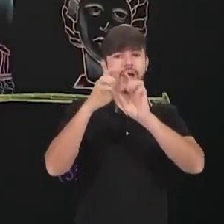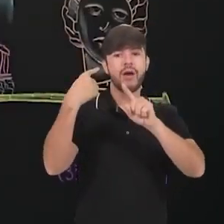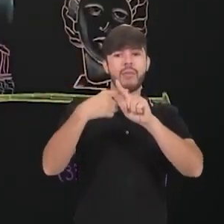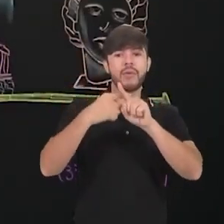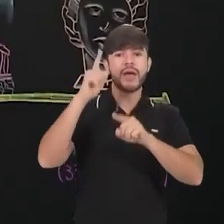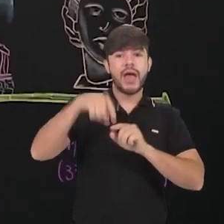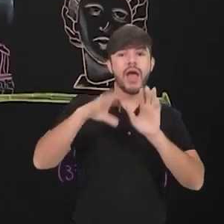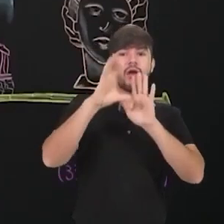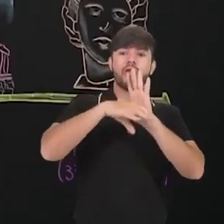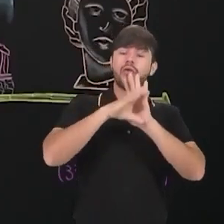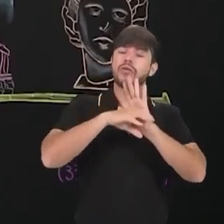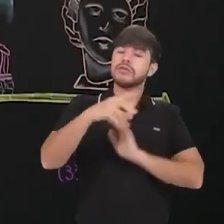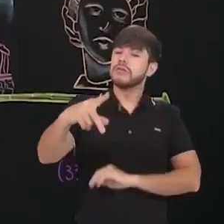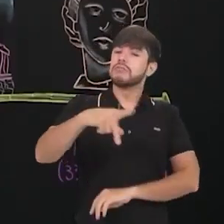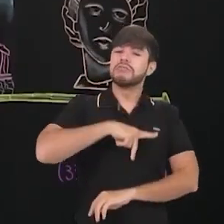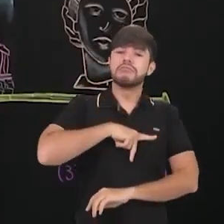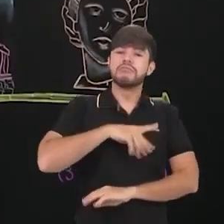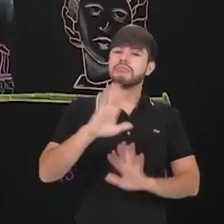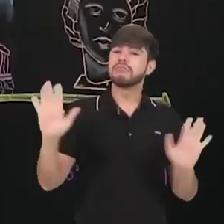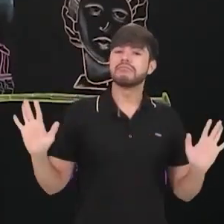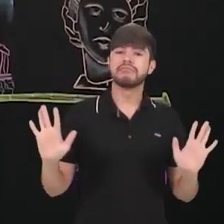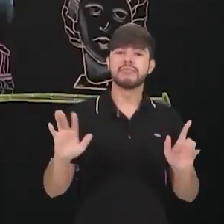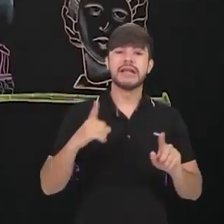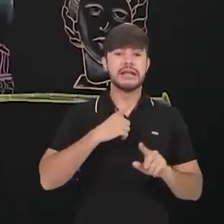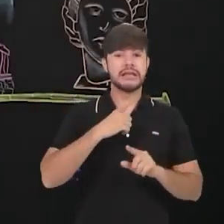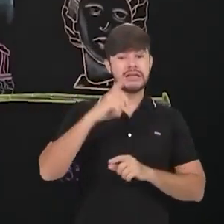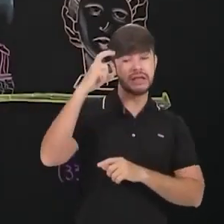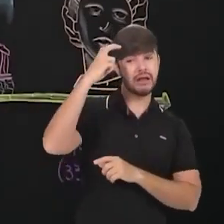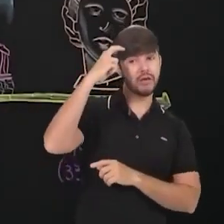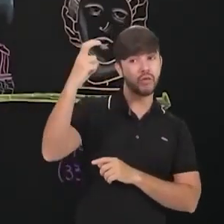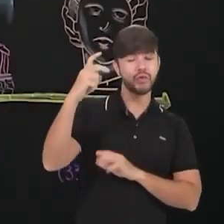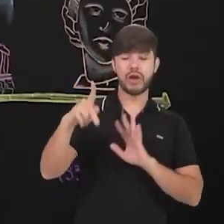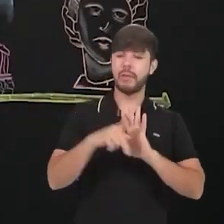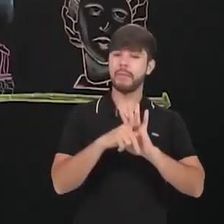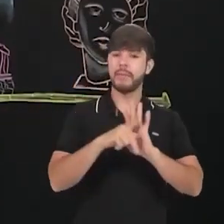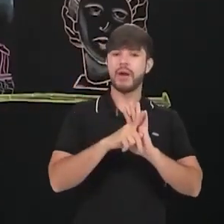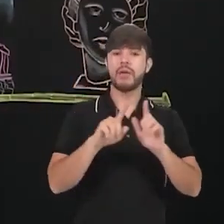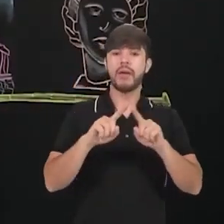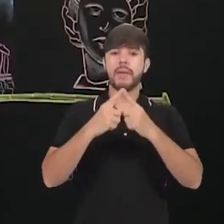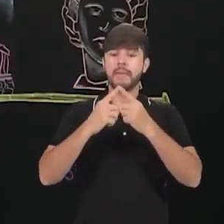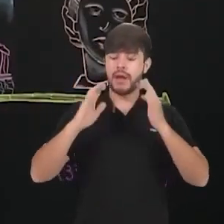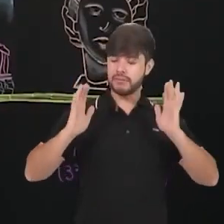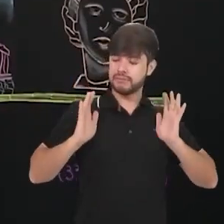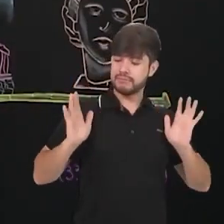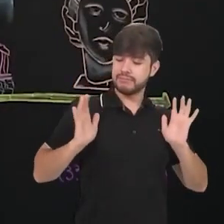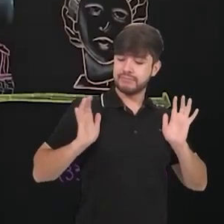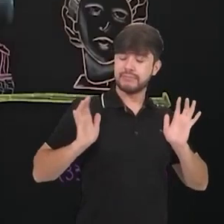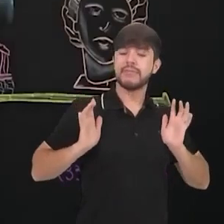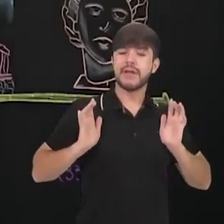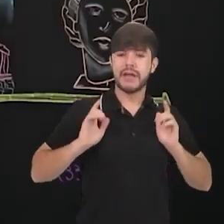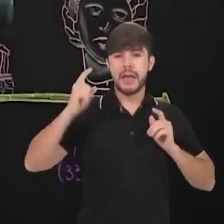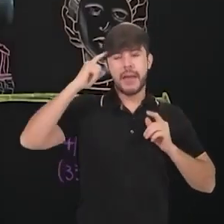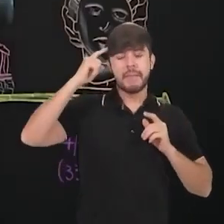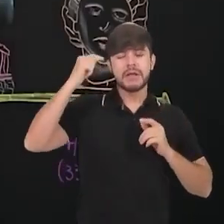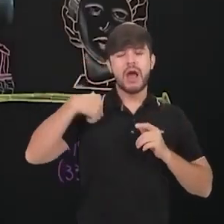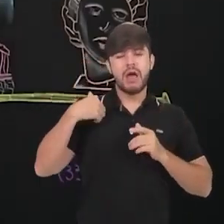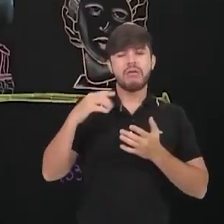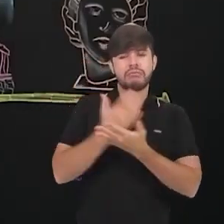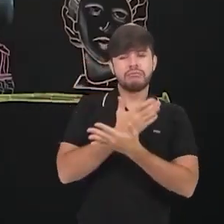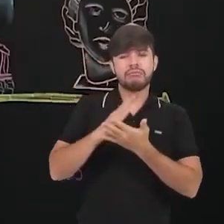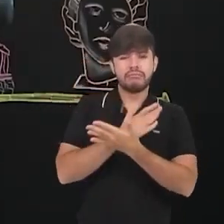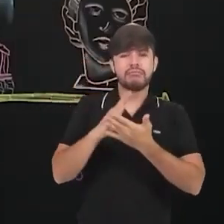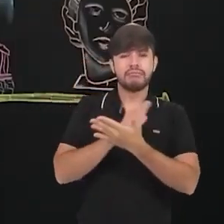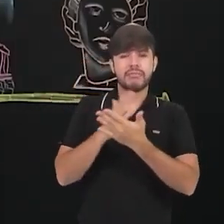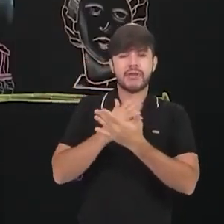da Grécia Antiga. Tinha um pertencimento cultural, embora tivesse uma independência e cada uma se